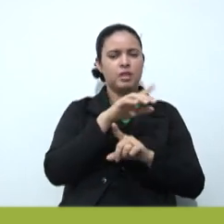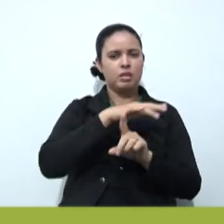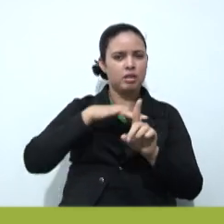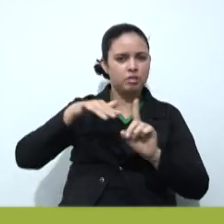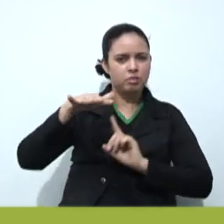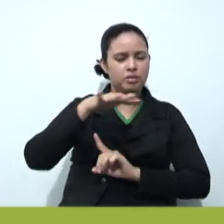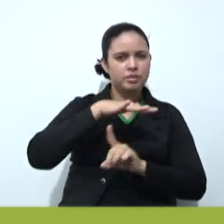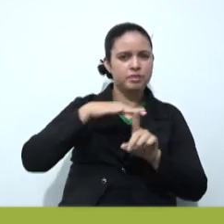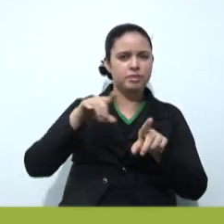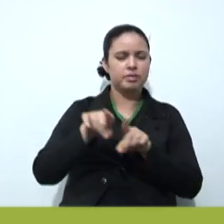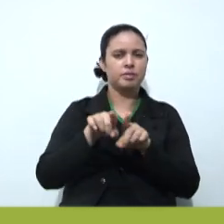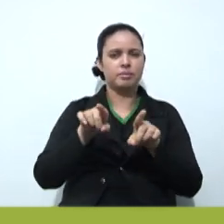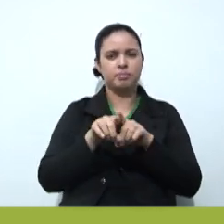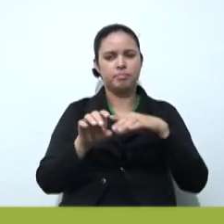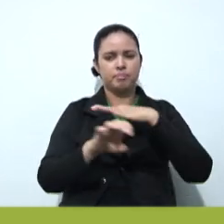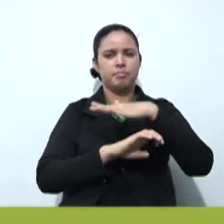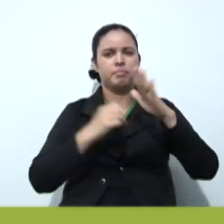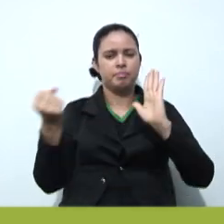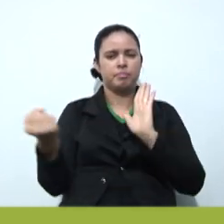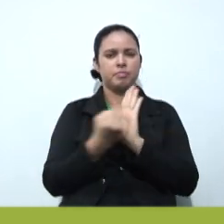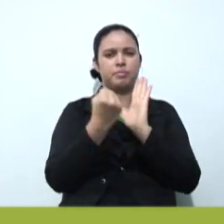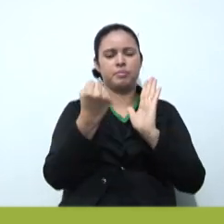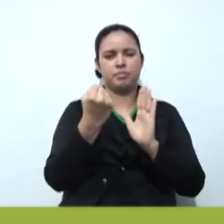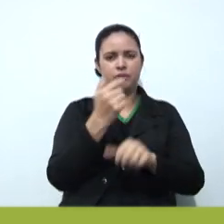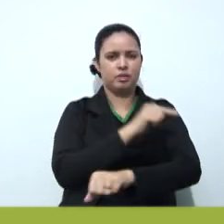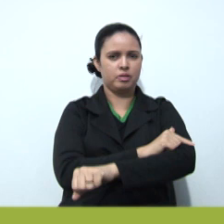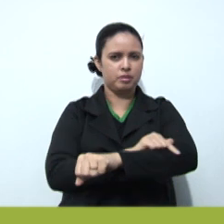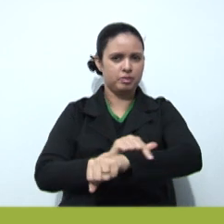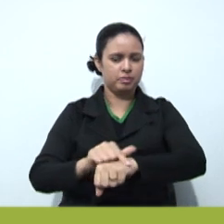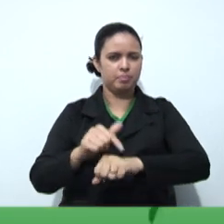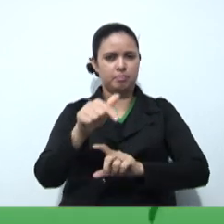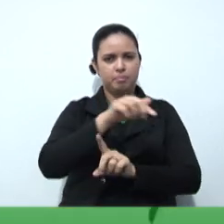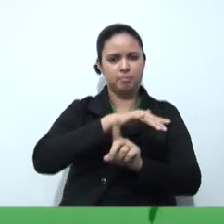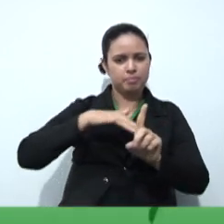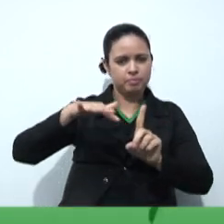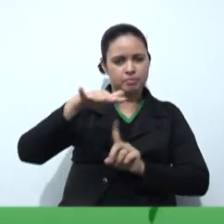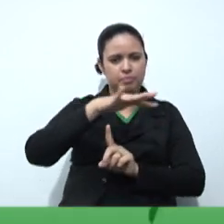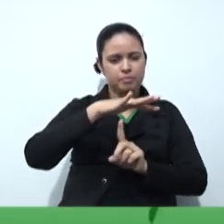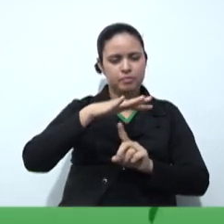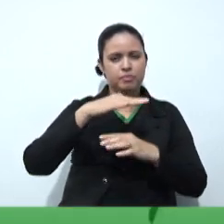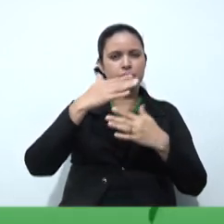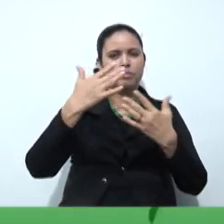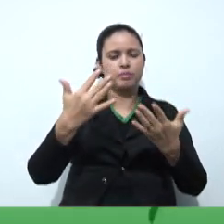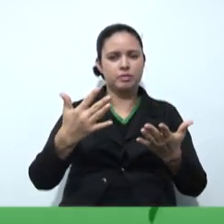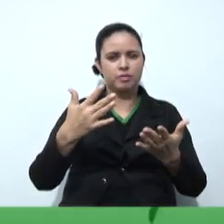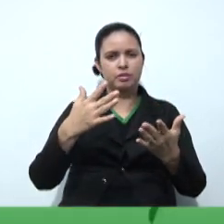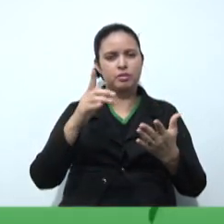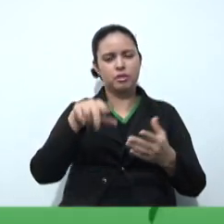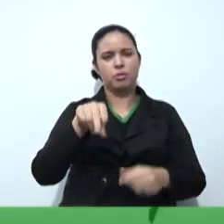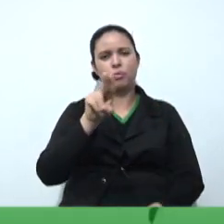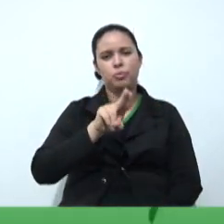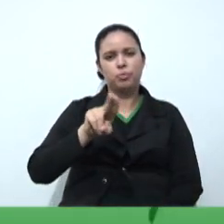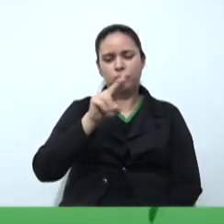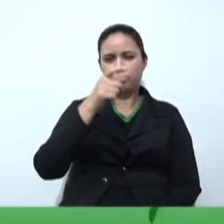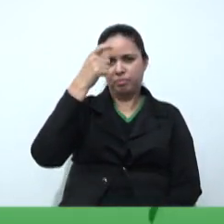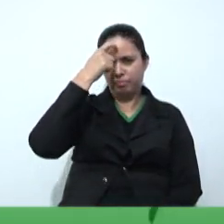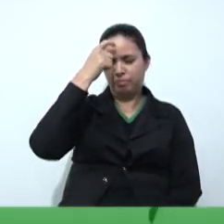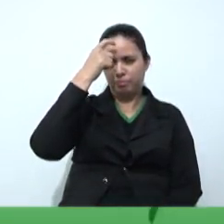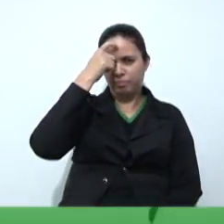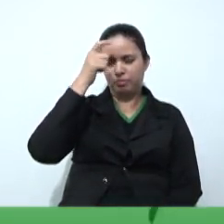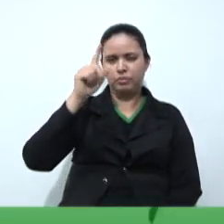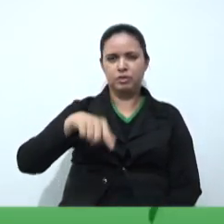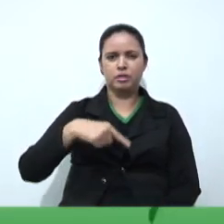serem reconhecidas como empresas que respeitam os limites da natureza. Dessa forma, o consumo consciente torna-se